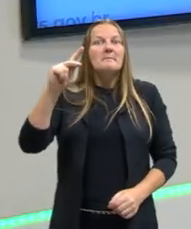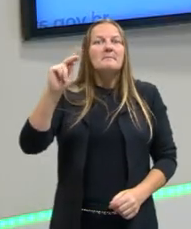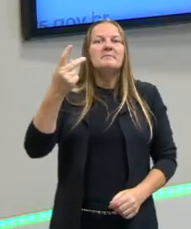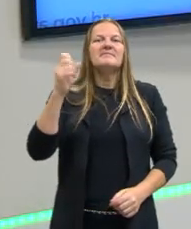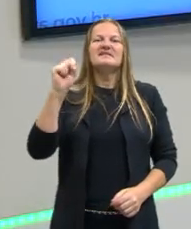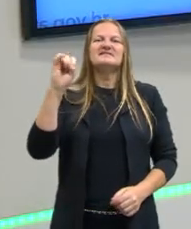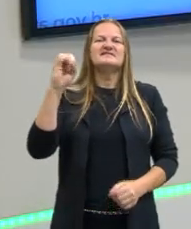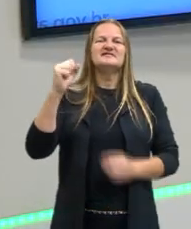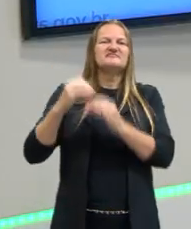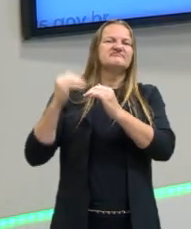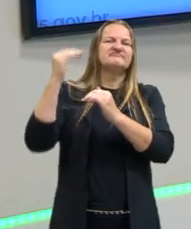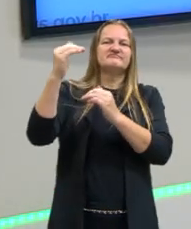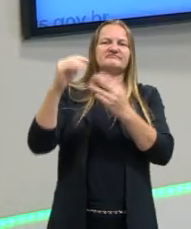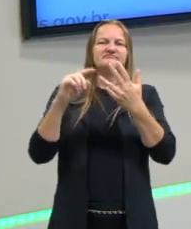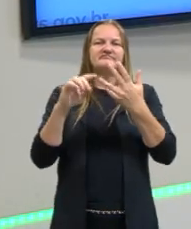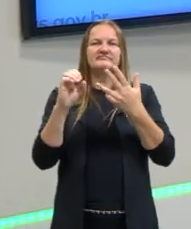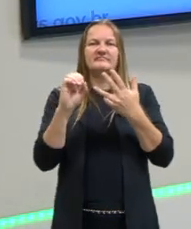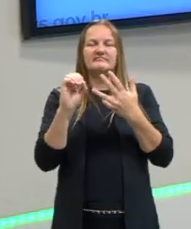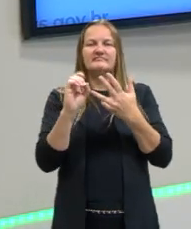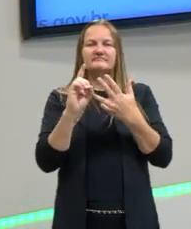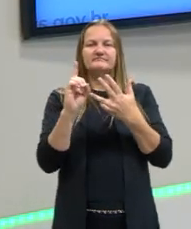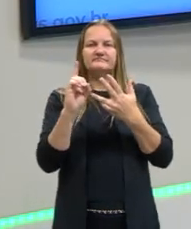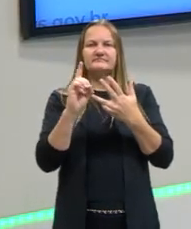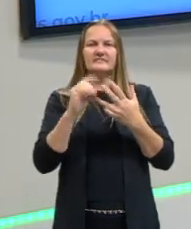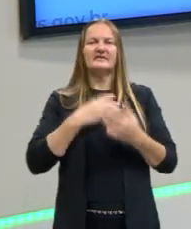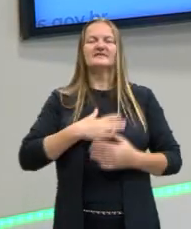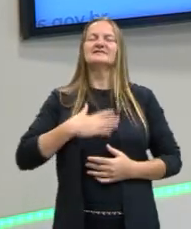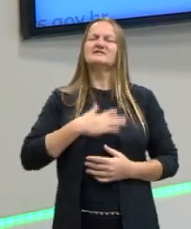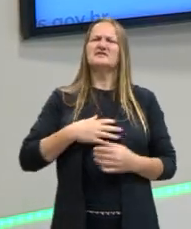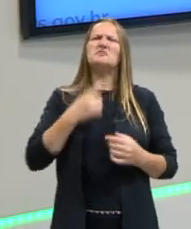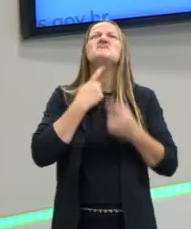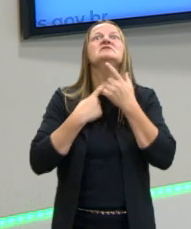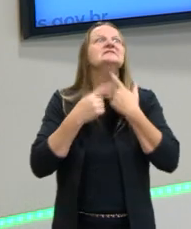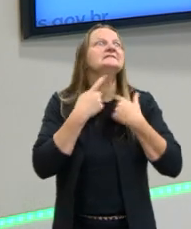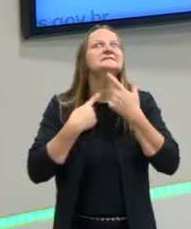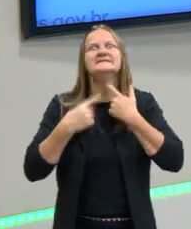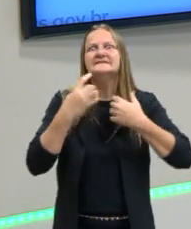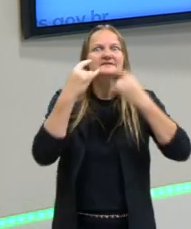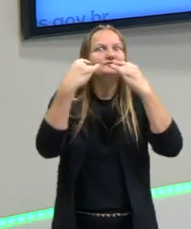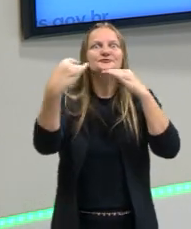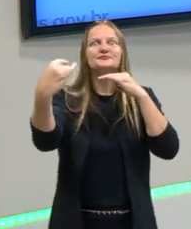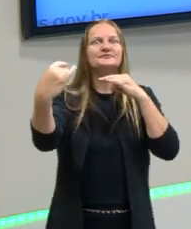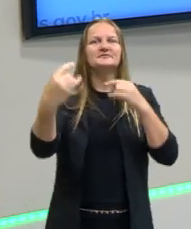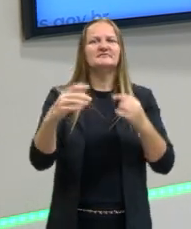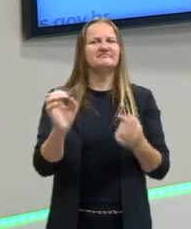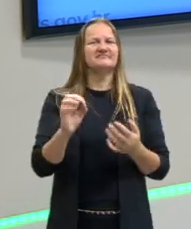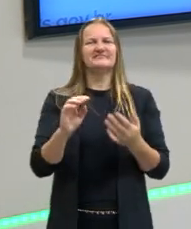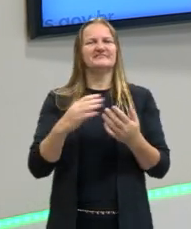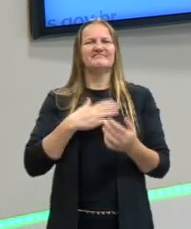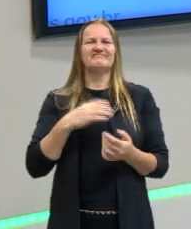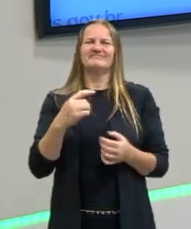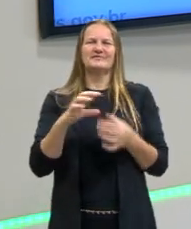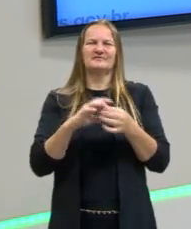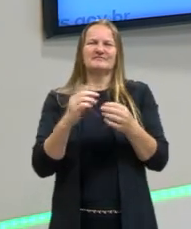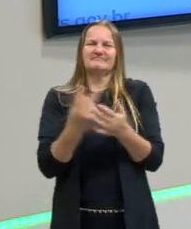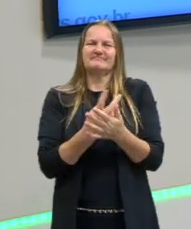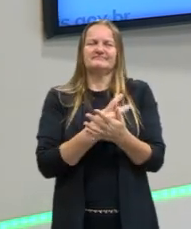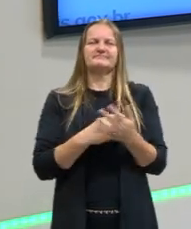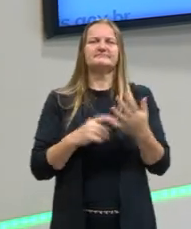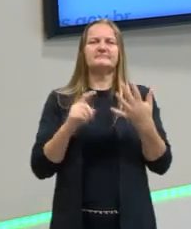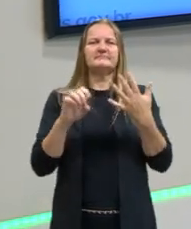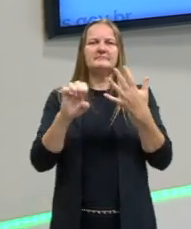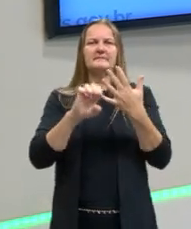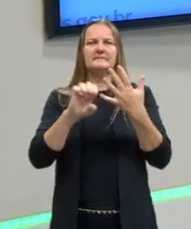já havia sido superada né satisfação dos desejos não o desejo podia ser algo Depende do momento o desejo poderia ser interessante